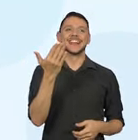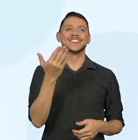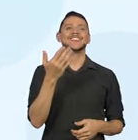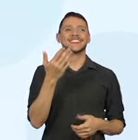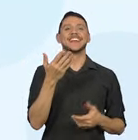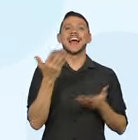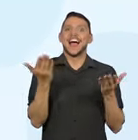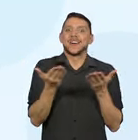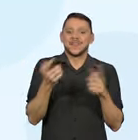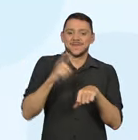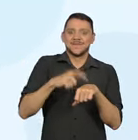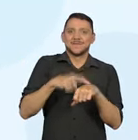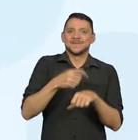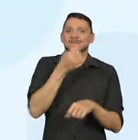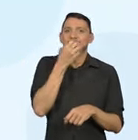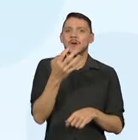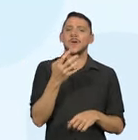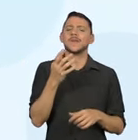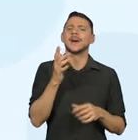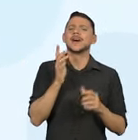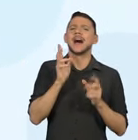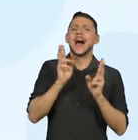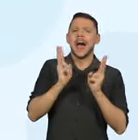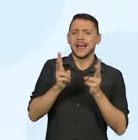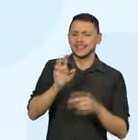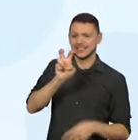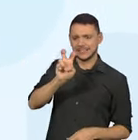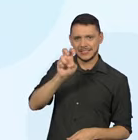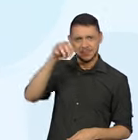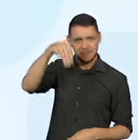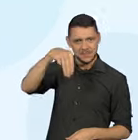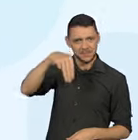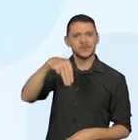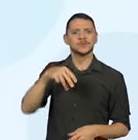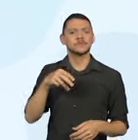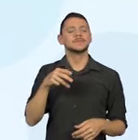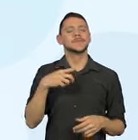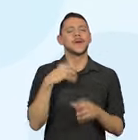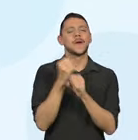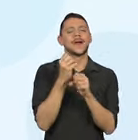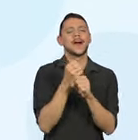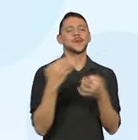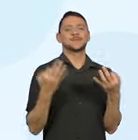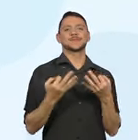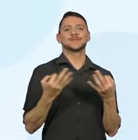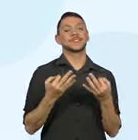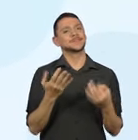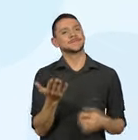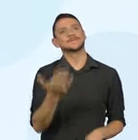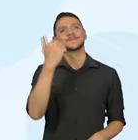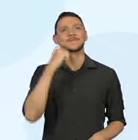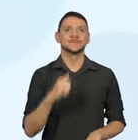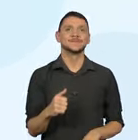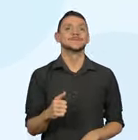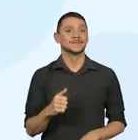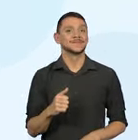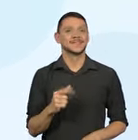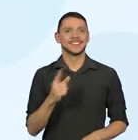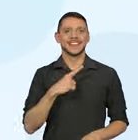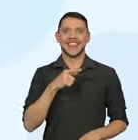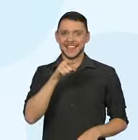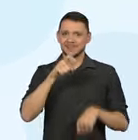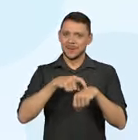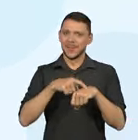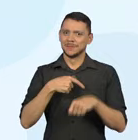na parte boa, a gente tem 5 minutinhos, calculei perfeitamente. Vamos lá. Olha a parte que meu coração acelera,